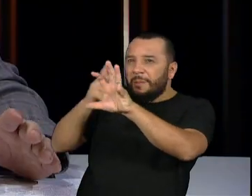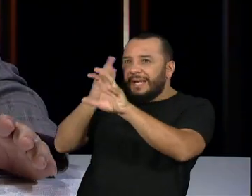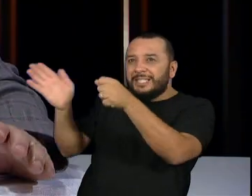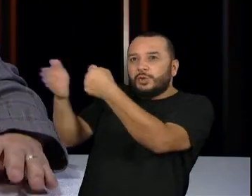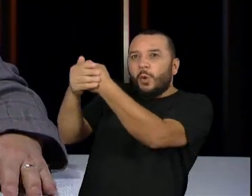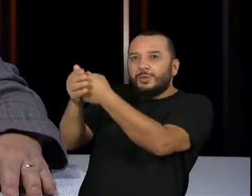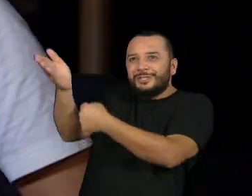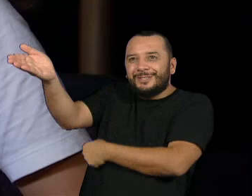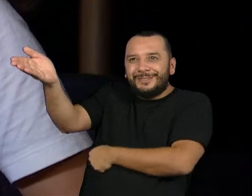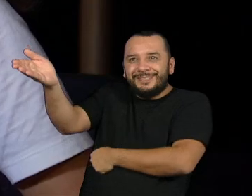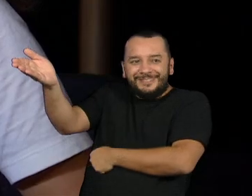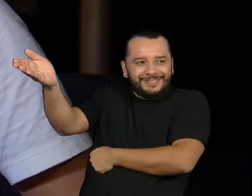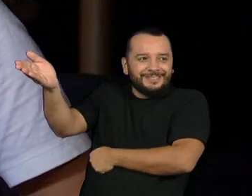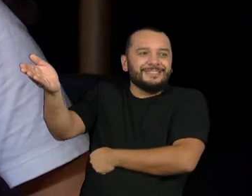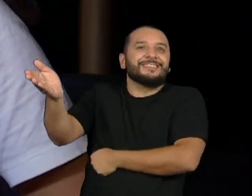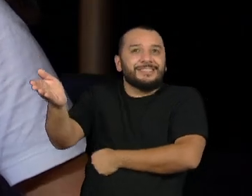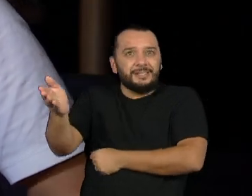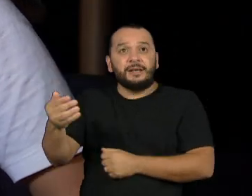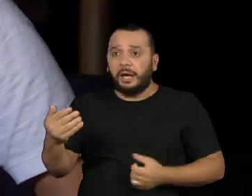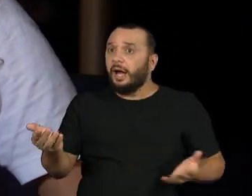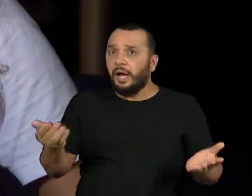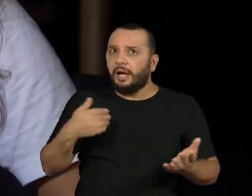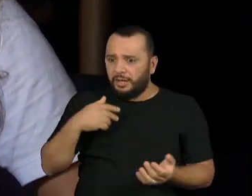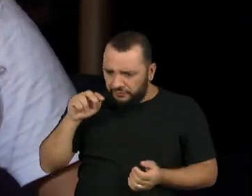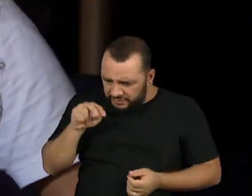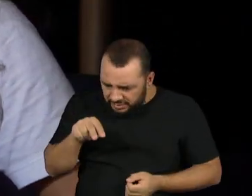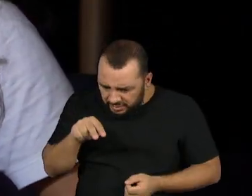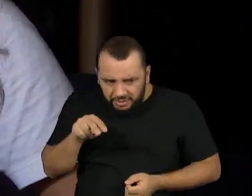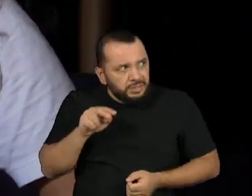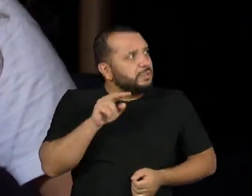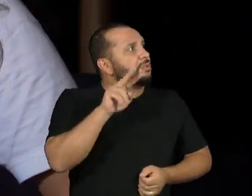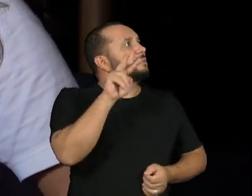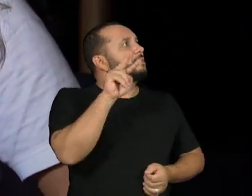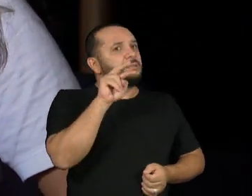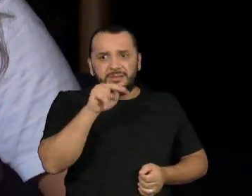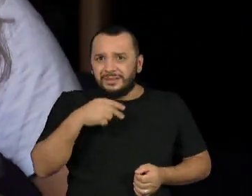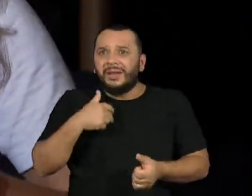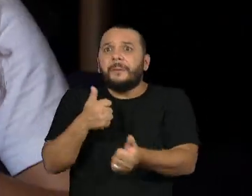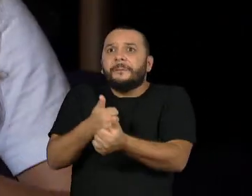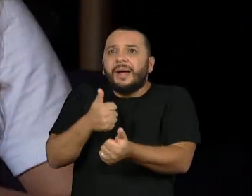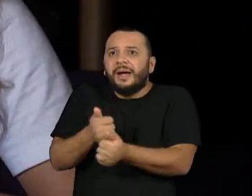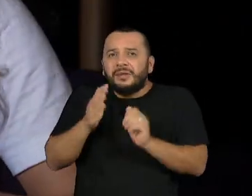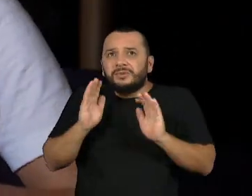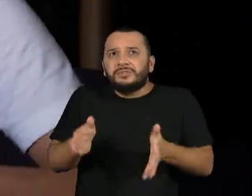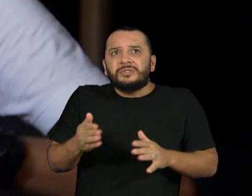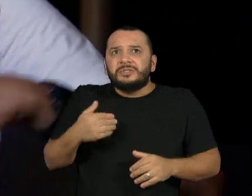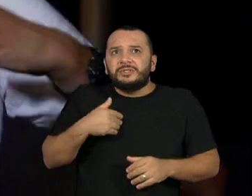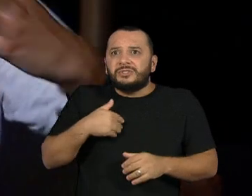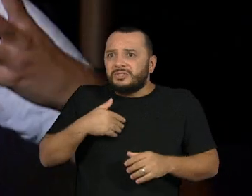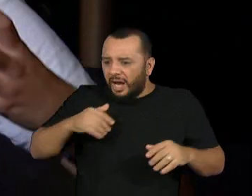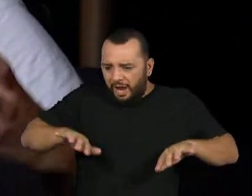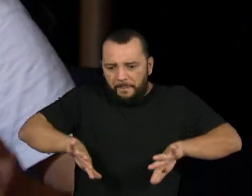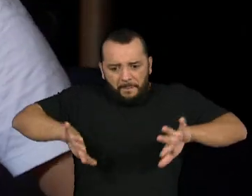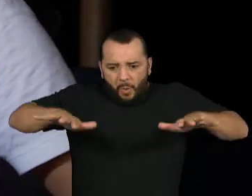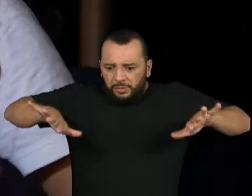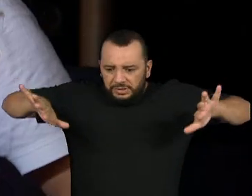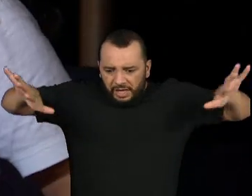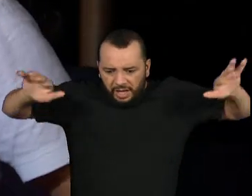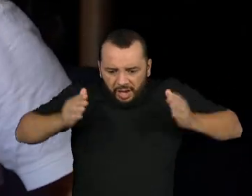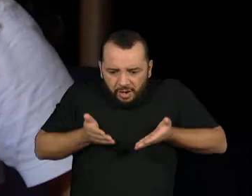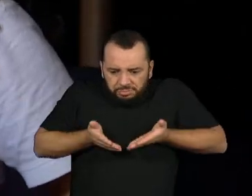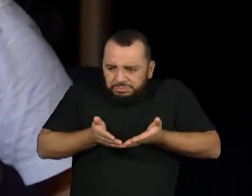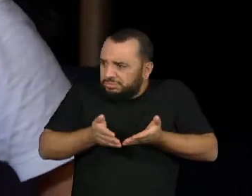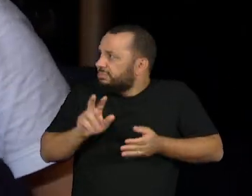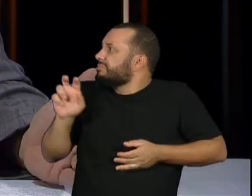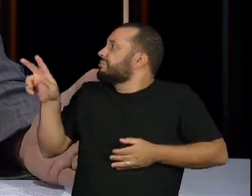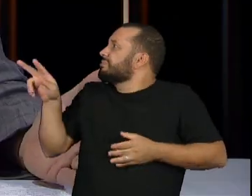existe. Porque né? era para eu estar vendo. Eu olhava assim, eu estava muito perto, estava andando entre duas grandes montanhas e eu não enxergava nenhuma